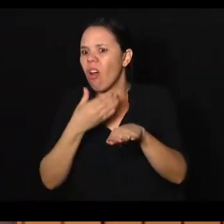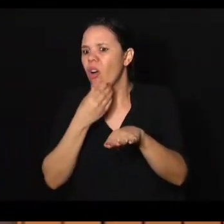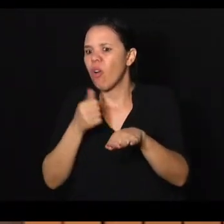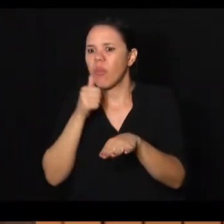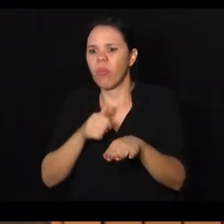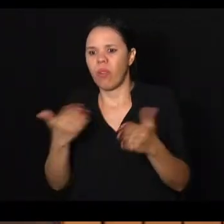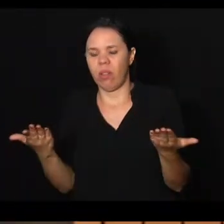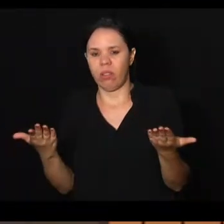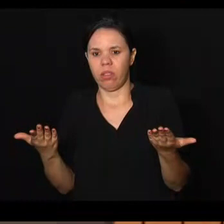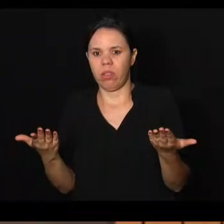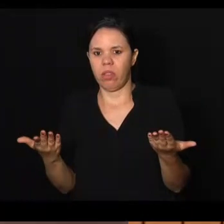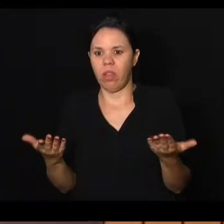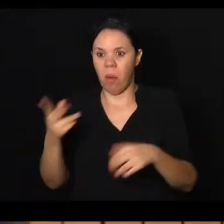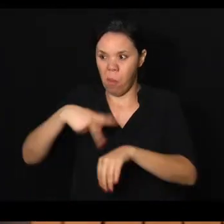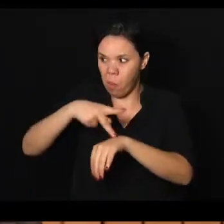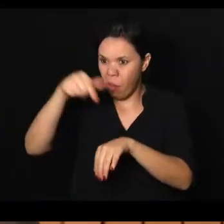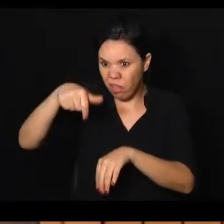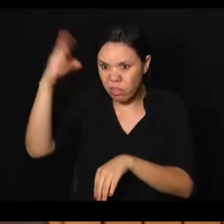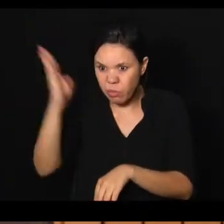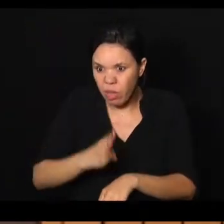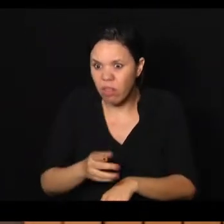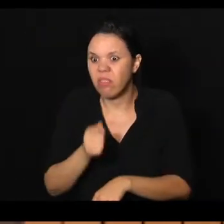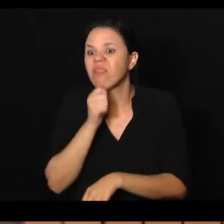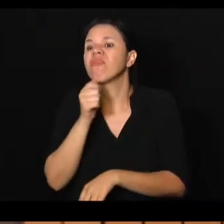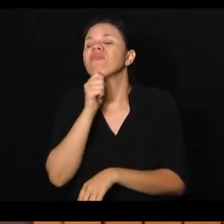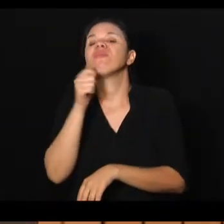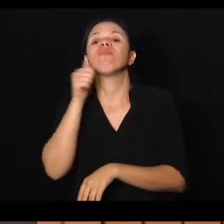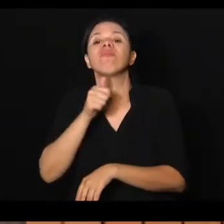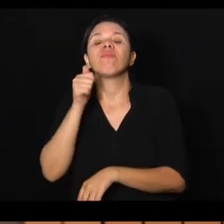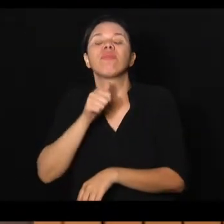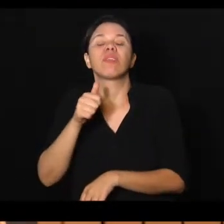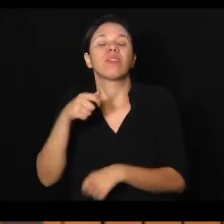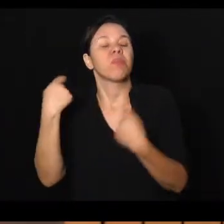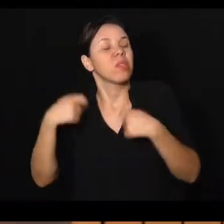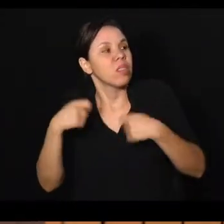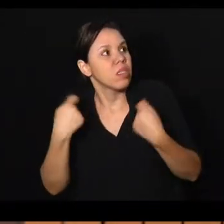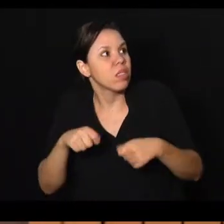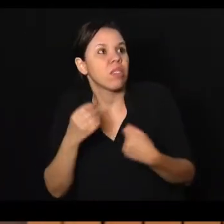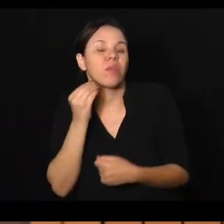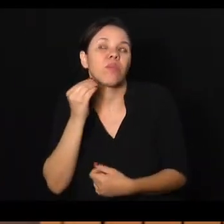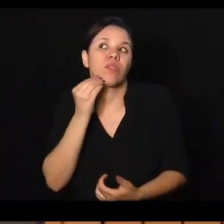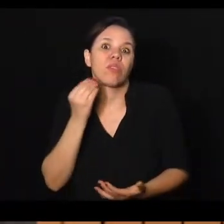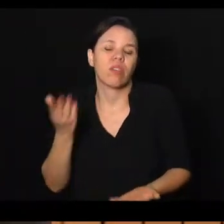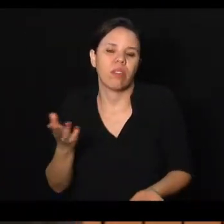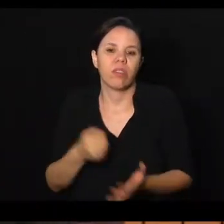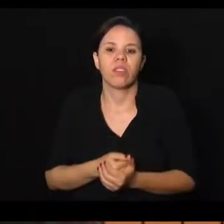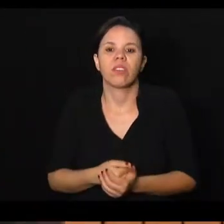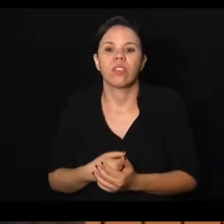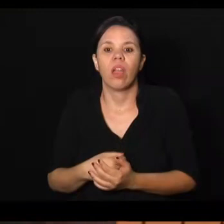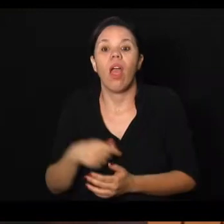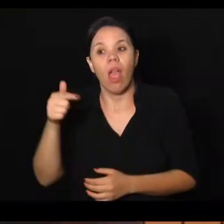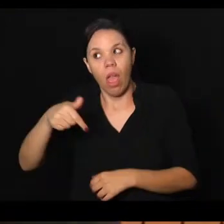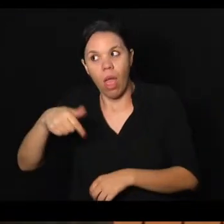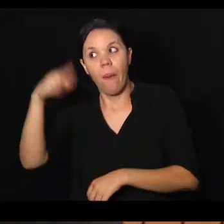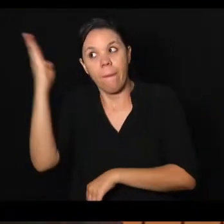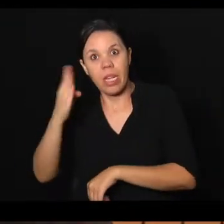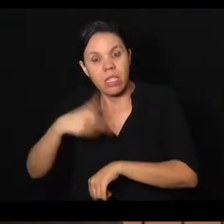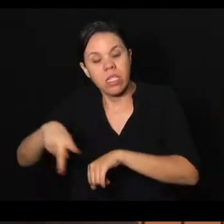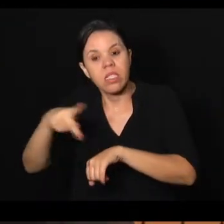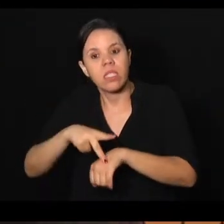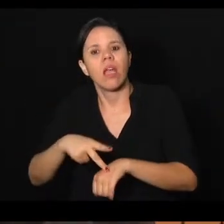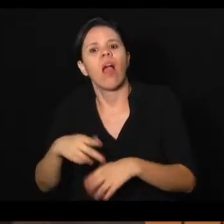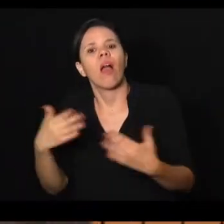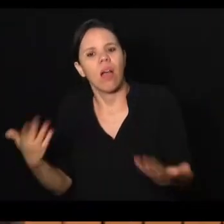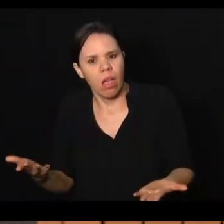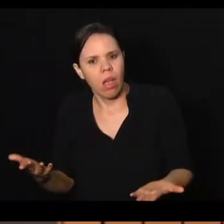mulheres. Somos um país ainda em que a mulher precisa de oportunidade. Somos um país ainda em